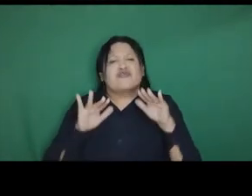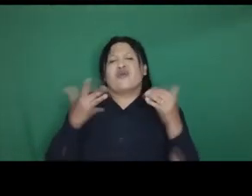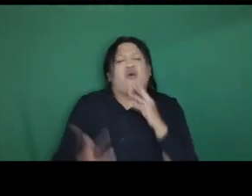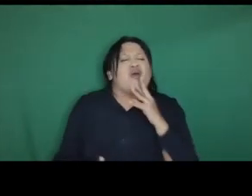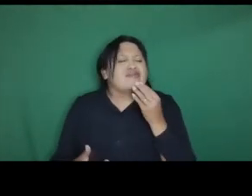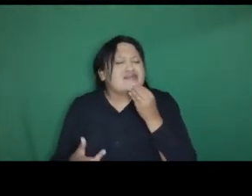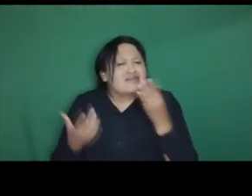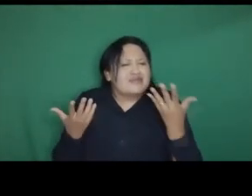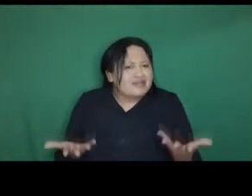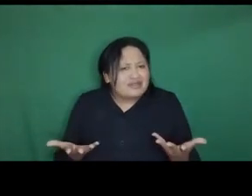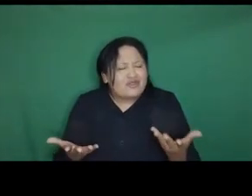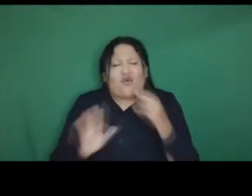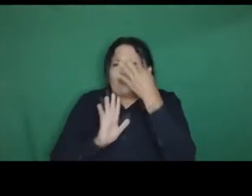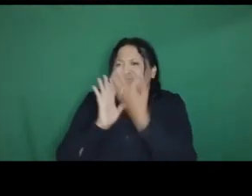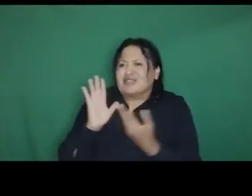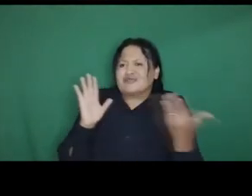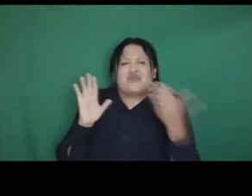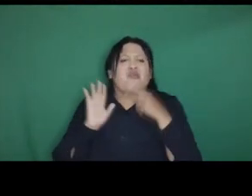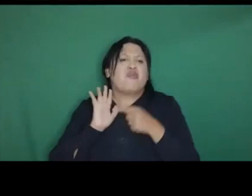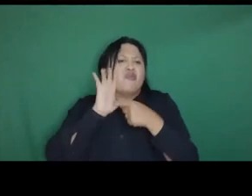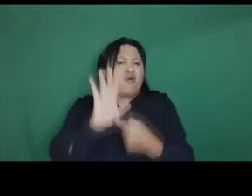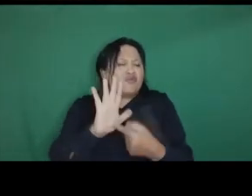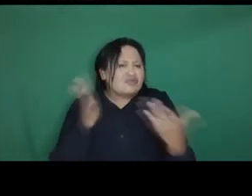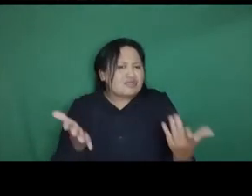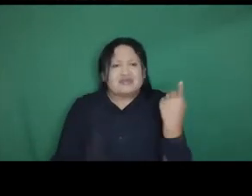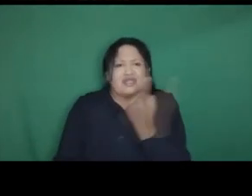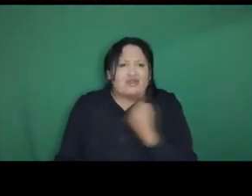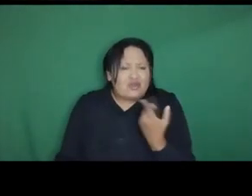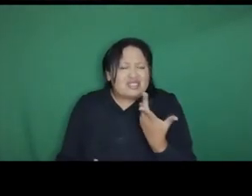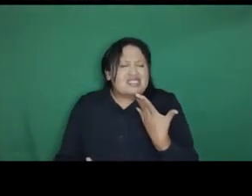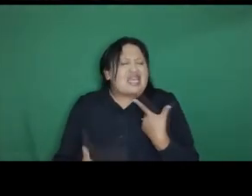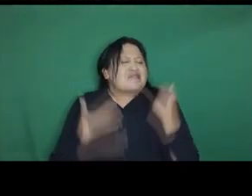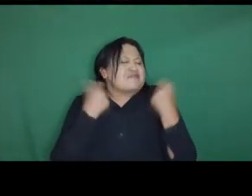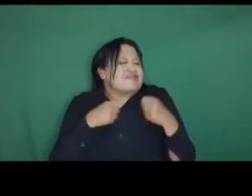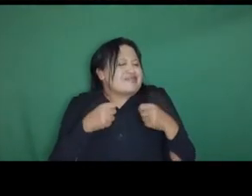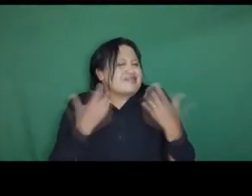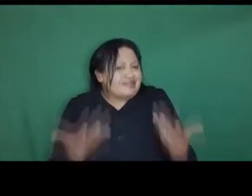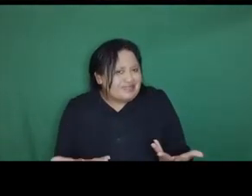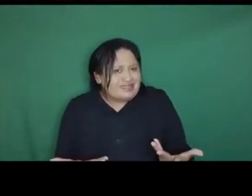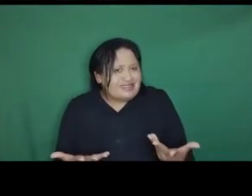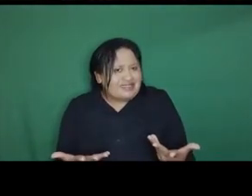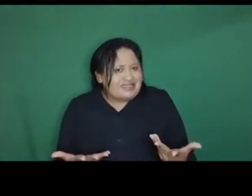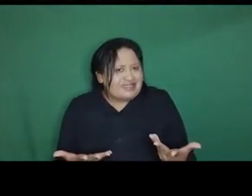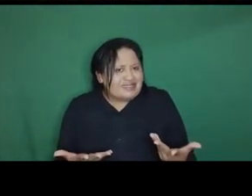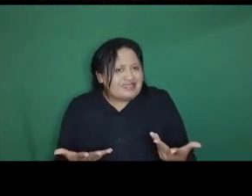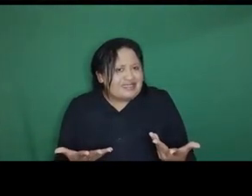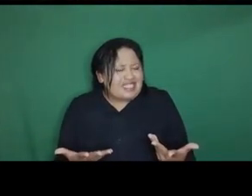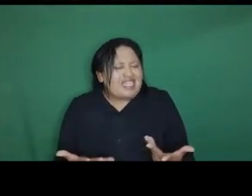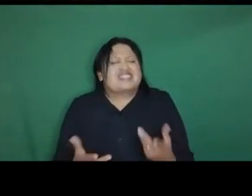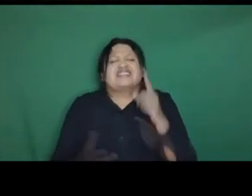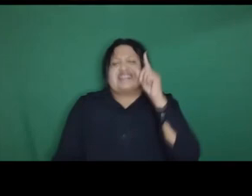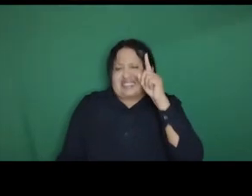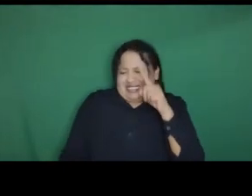tá aí revelando para gente a de ser presente nessa sociedade contemporânea para responder